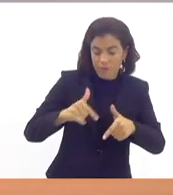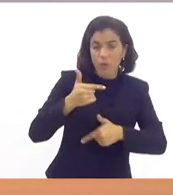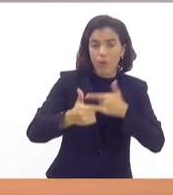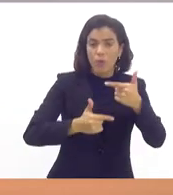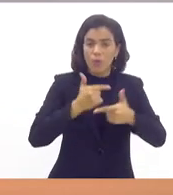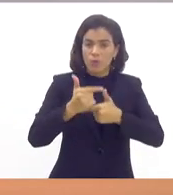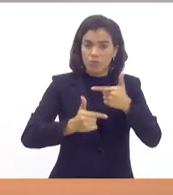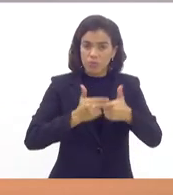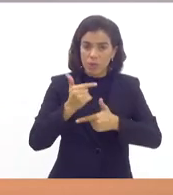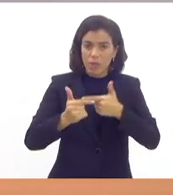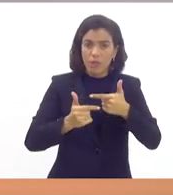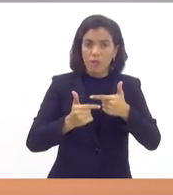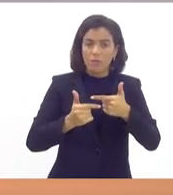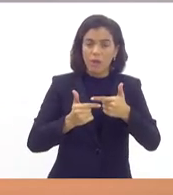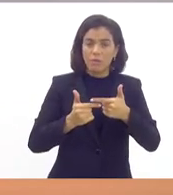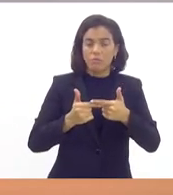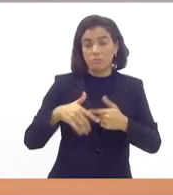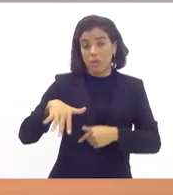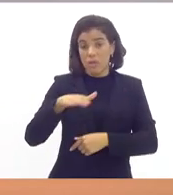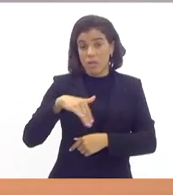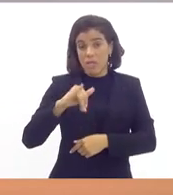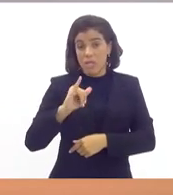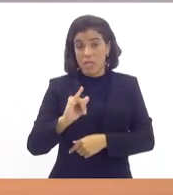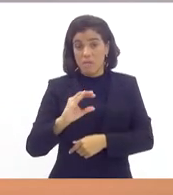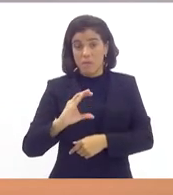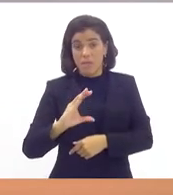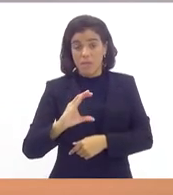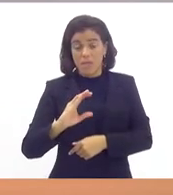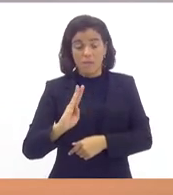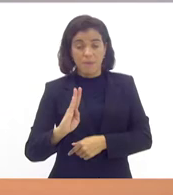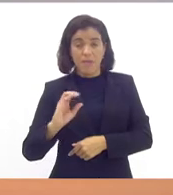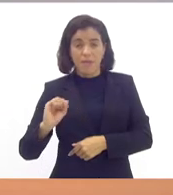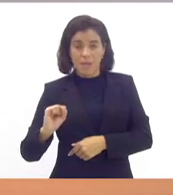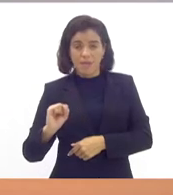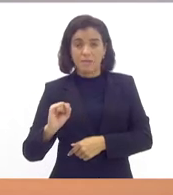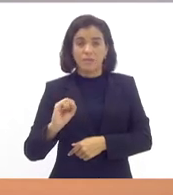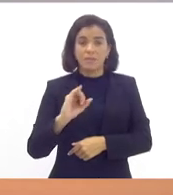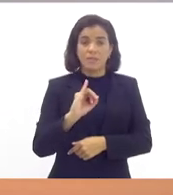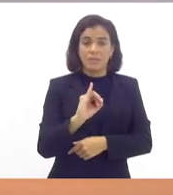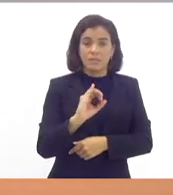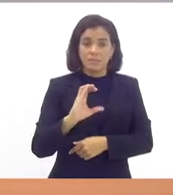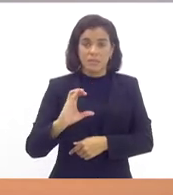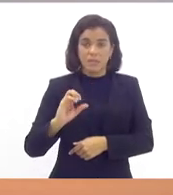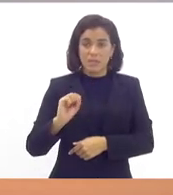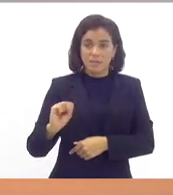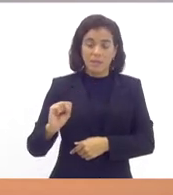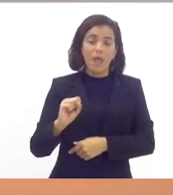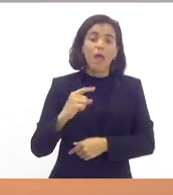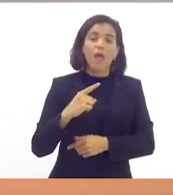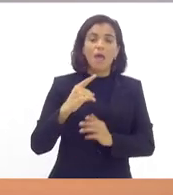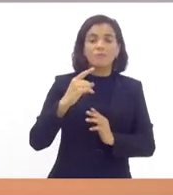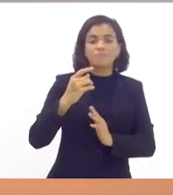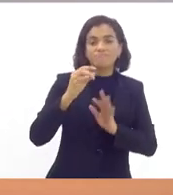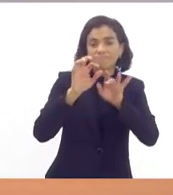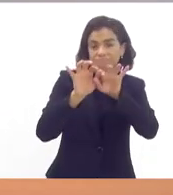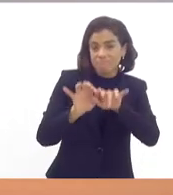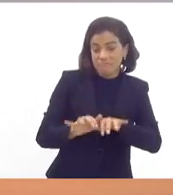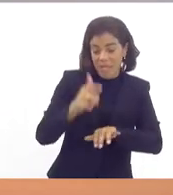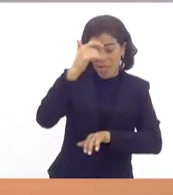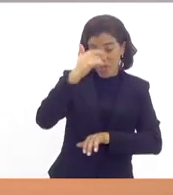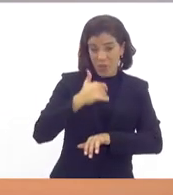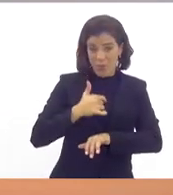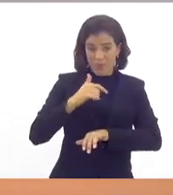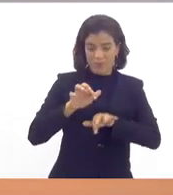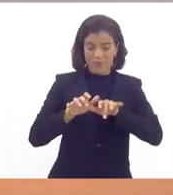que, no caso do IBS e da CBS, a escrituração seja pré-preenchida. O contribuinte, a